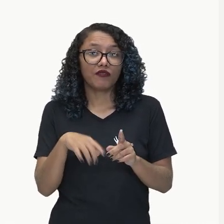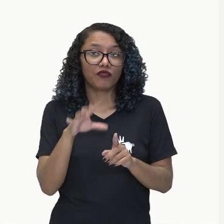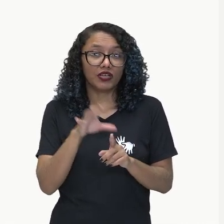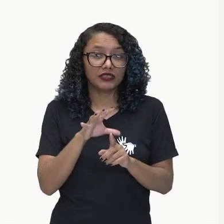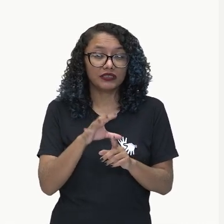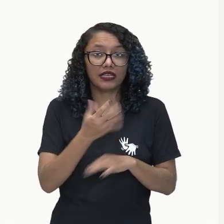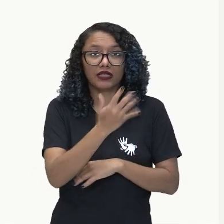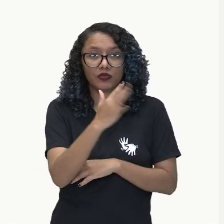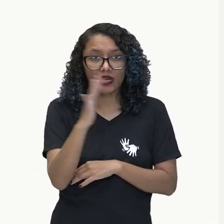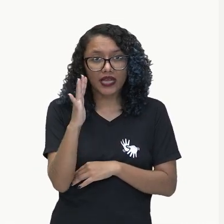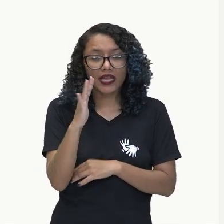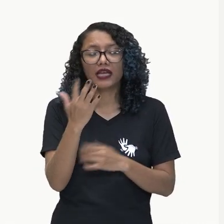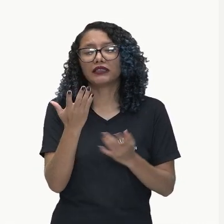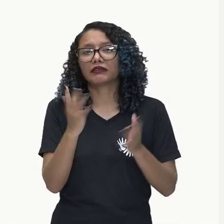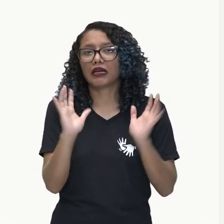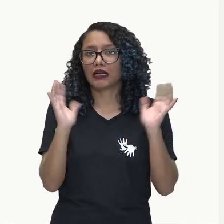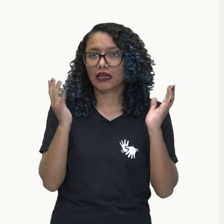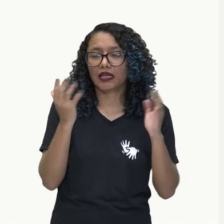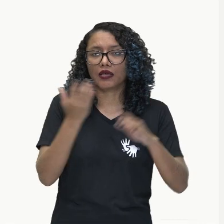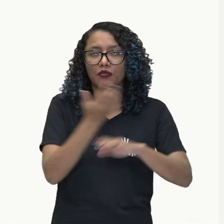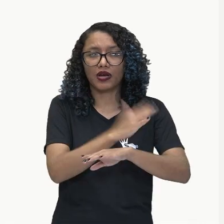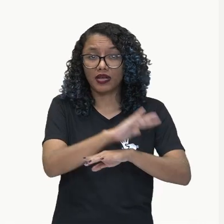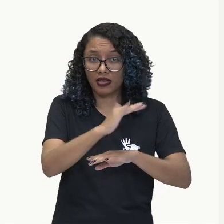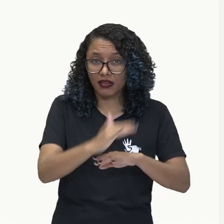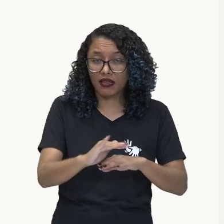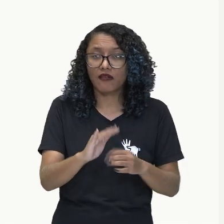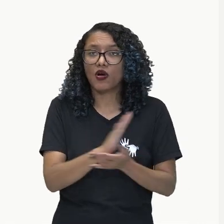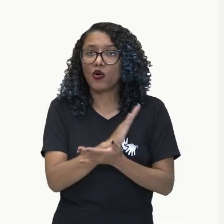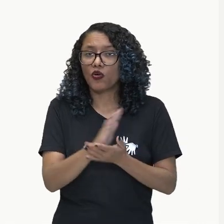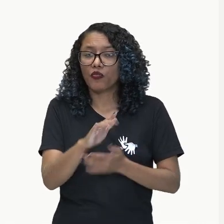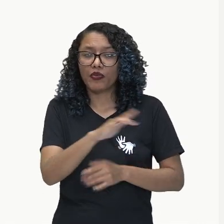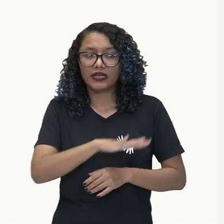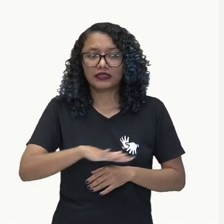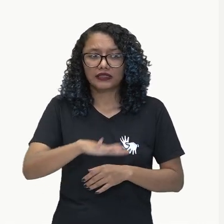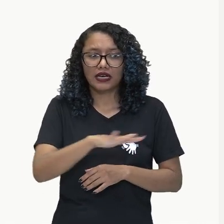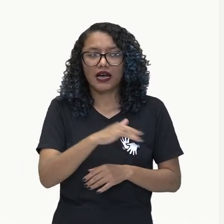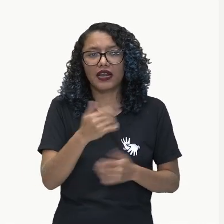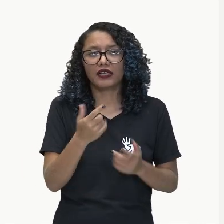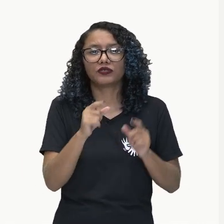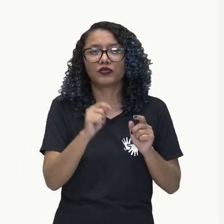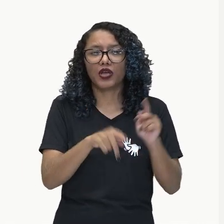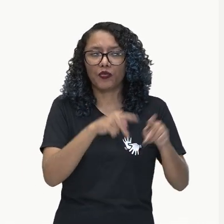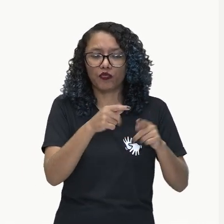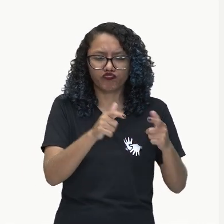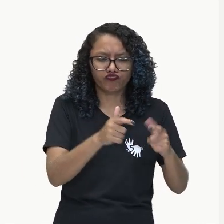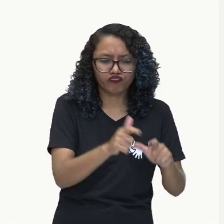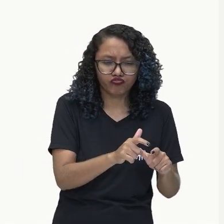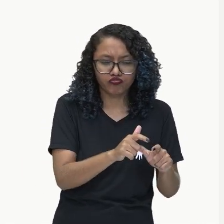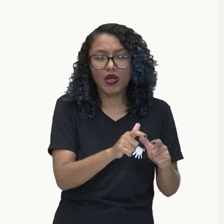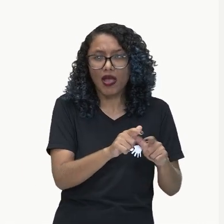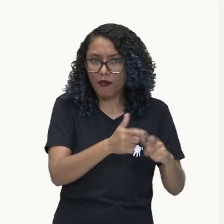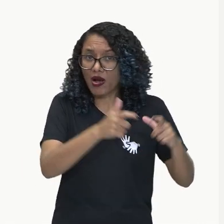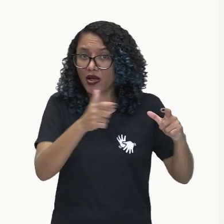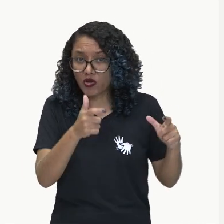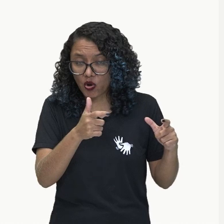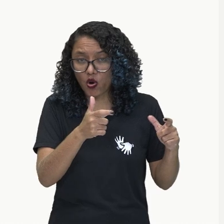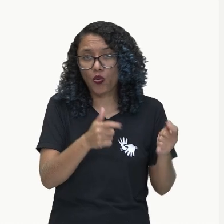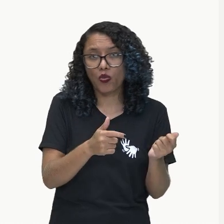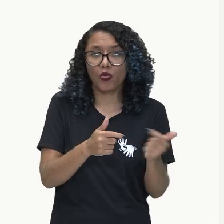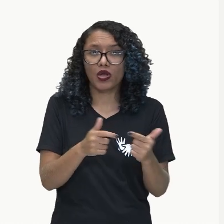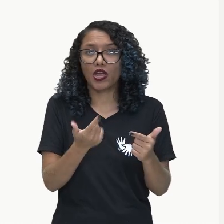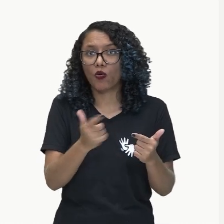por conta do relevo. Vão existir áreas em que a quantidade de habitantes vai ser bem maior do que áreas,